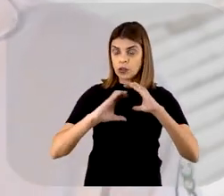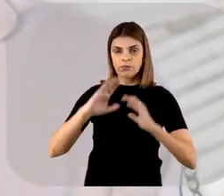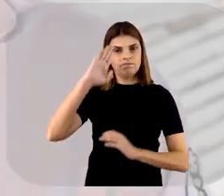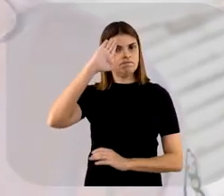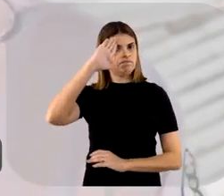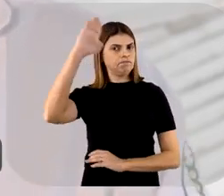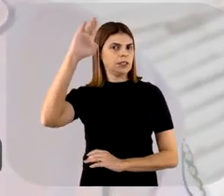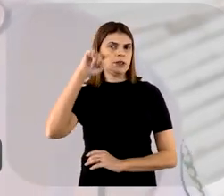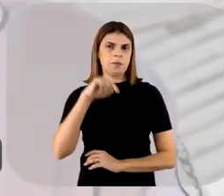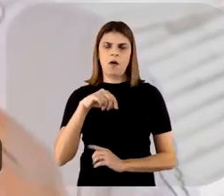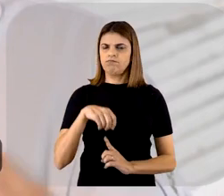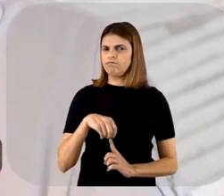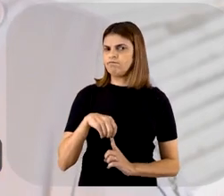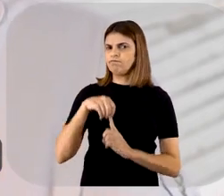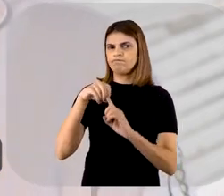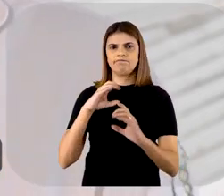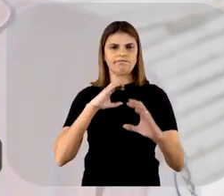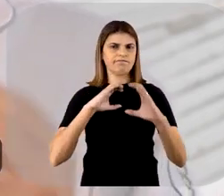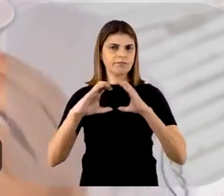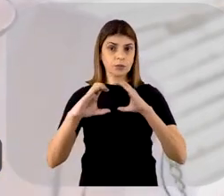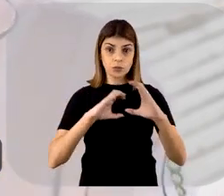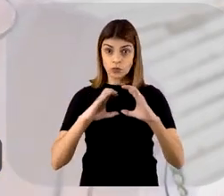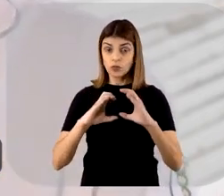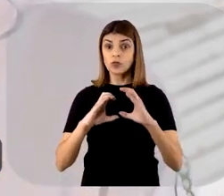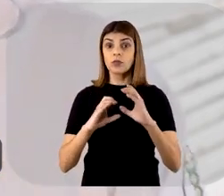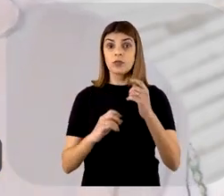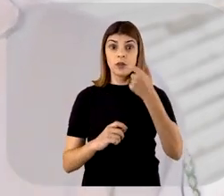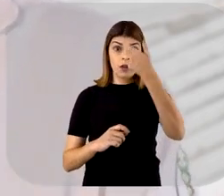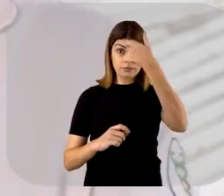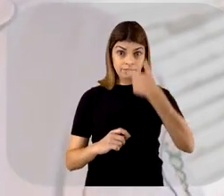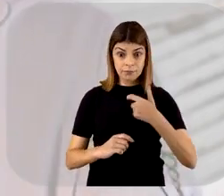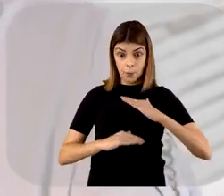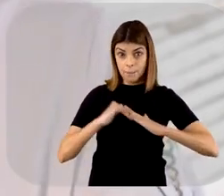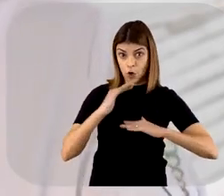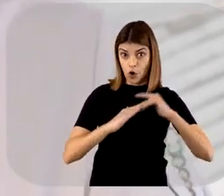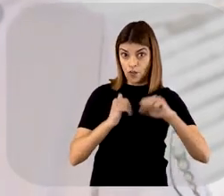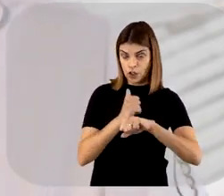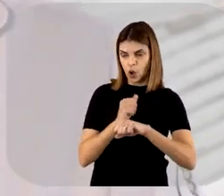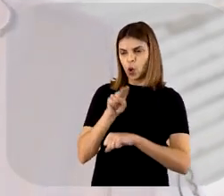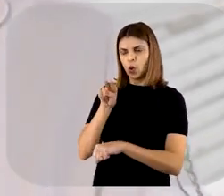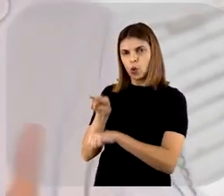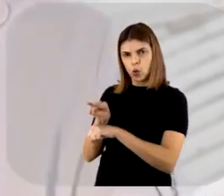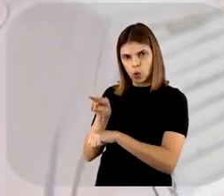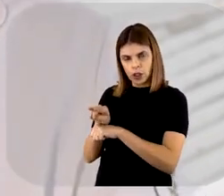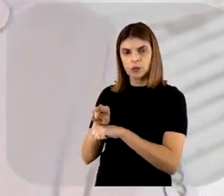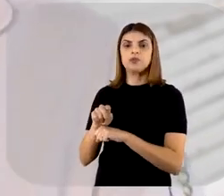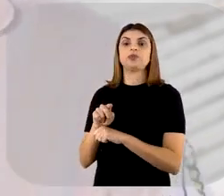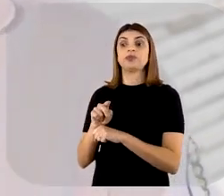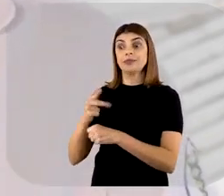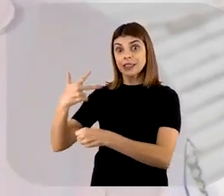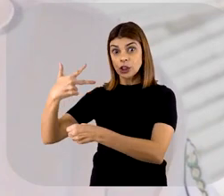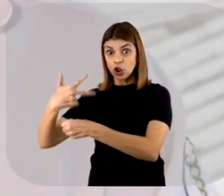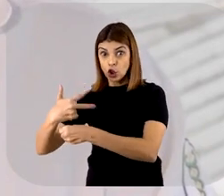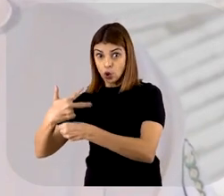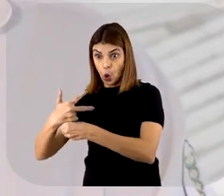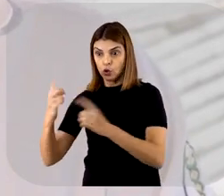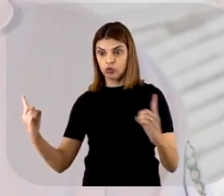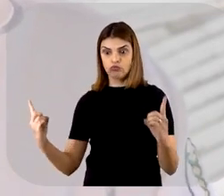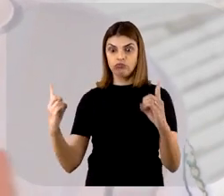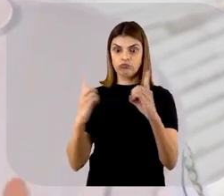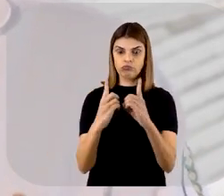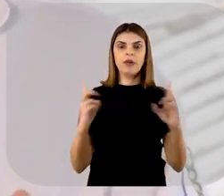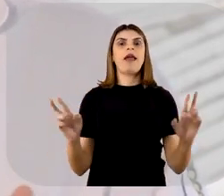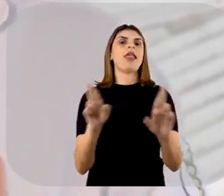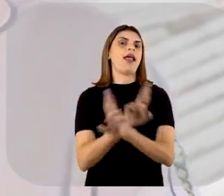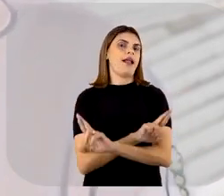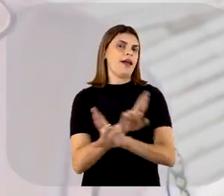é fundamental. A comunicação entre você, cuidador, e a pessoa idosa que você está cuidando, é fundamental